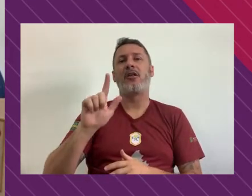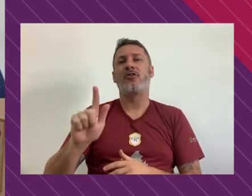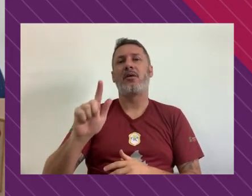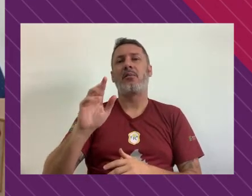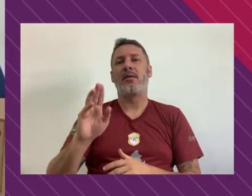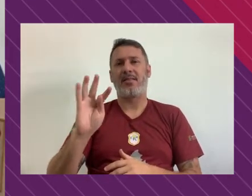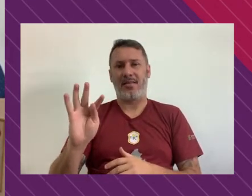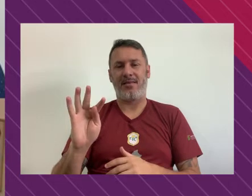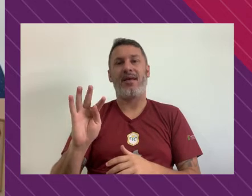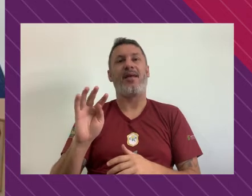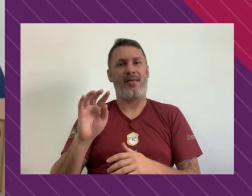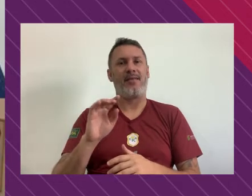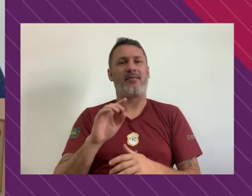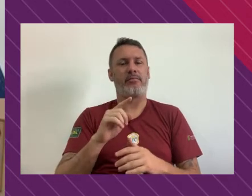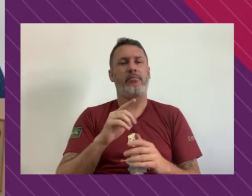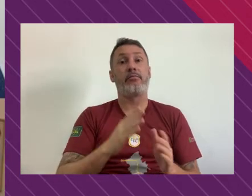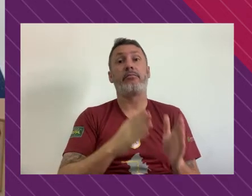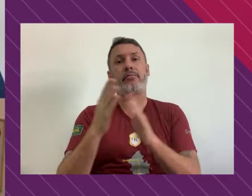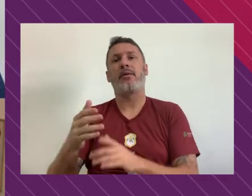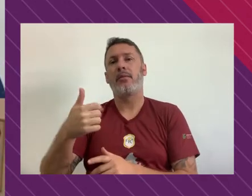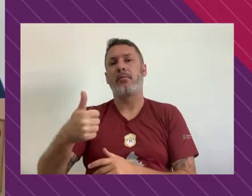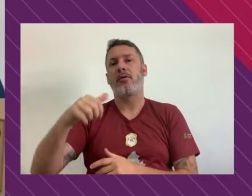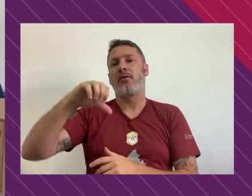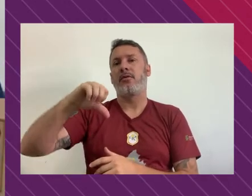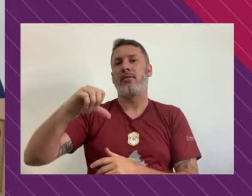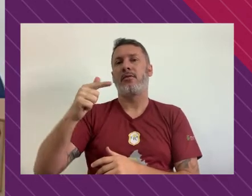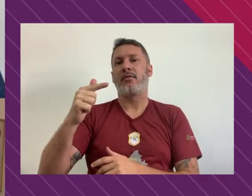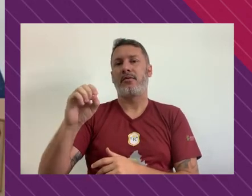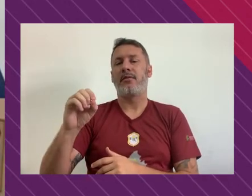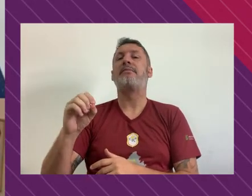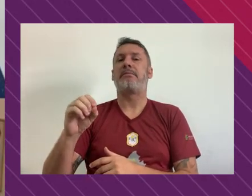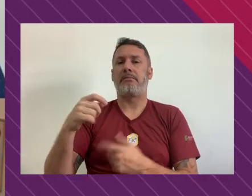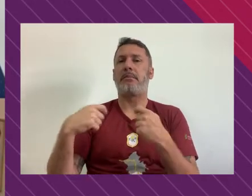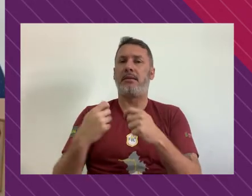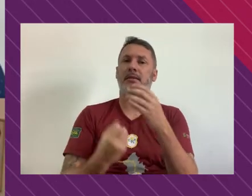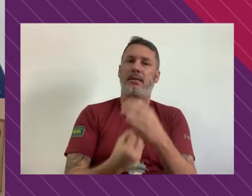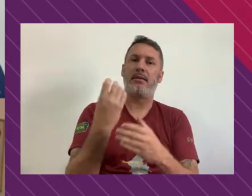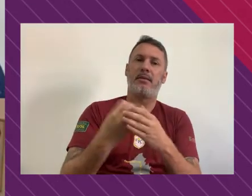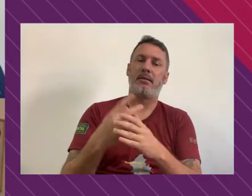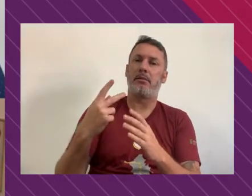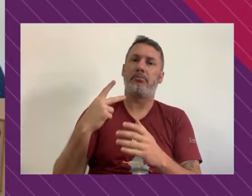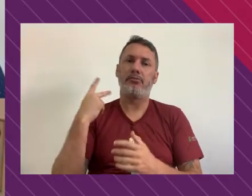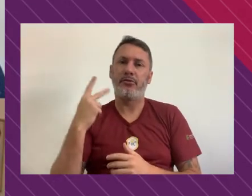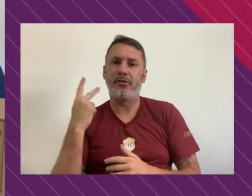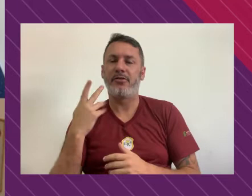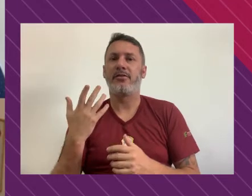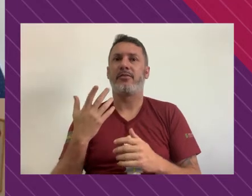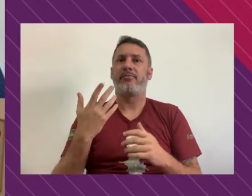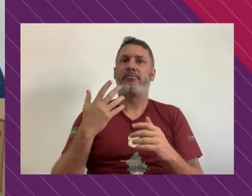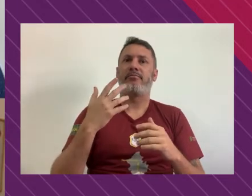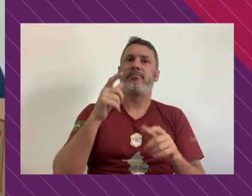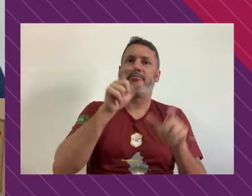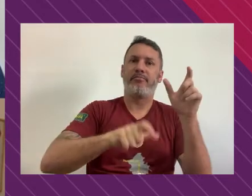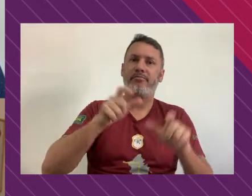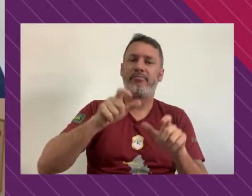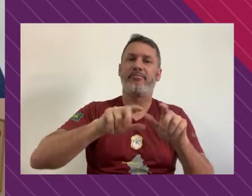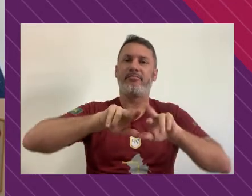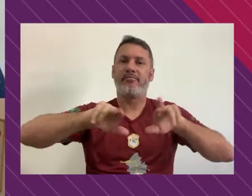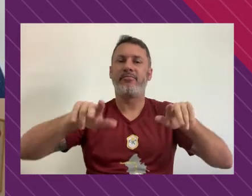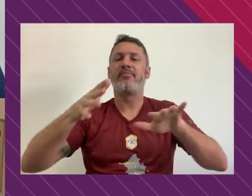seguinte, nos anos 70, a adoção das políticas e práticas de diversidade, inicialmente em empresas norte-americanas.